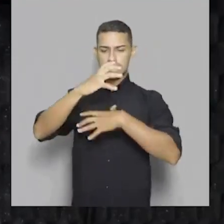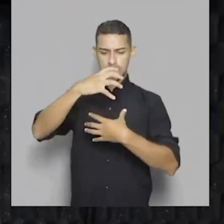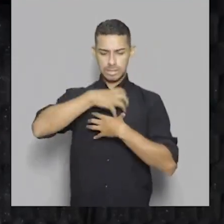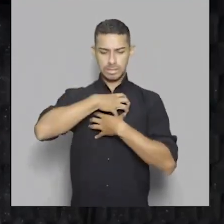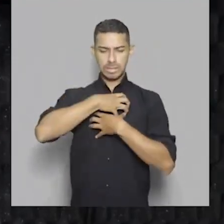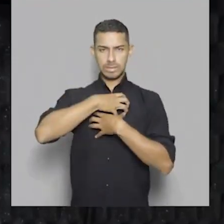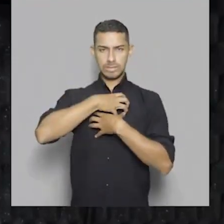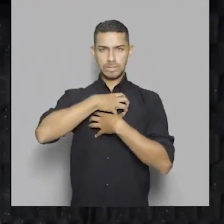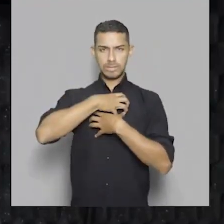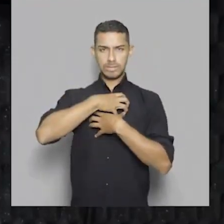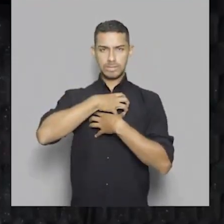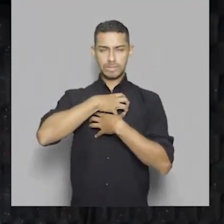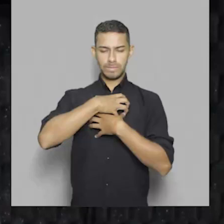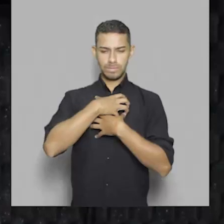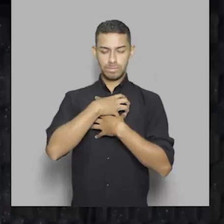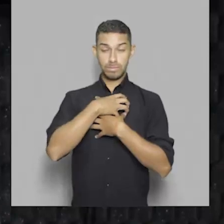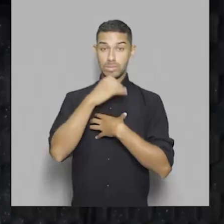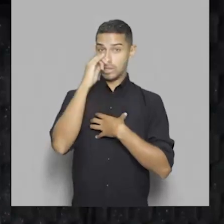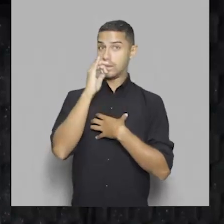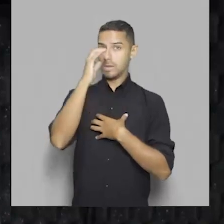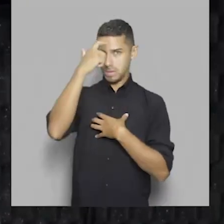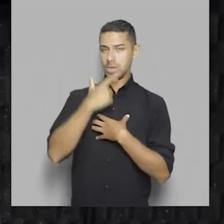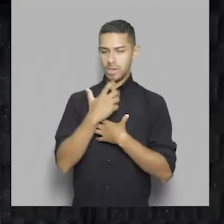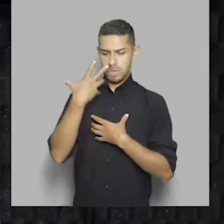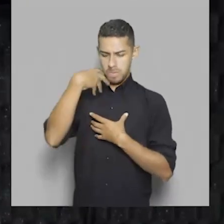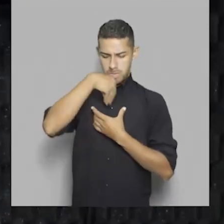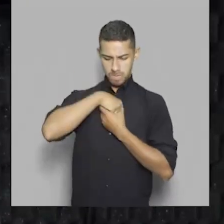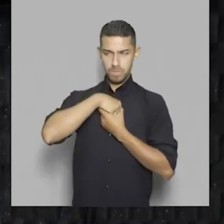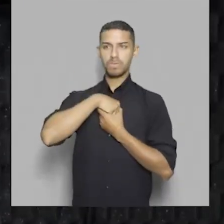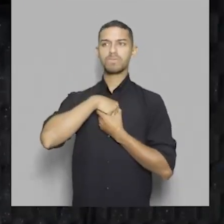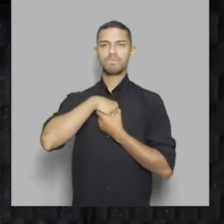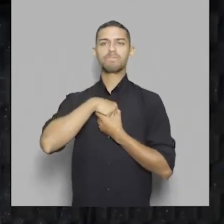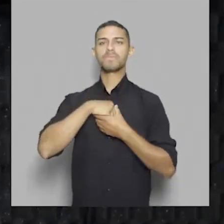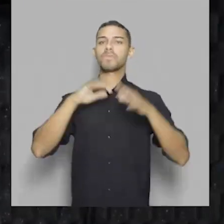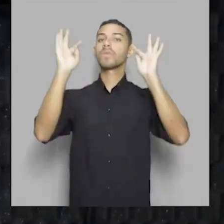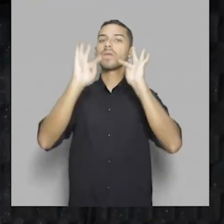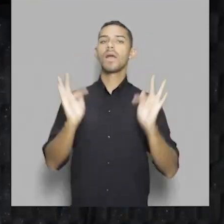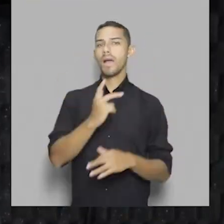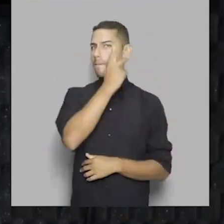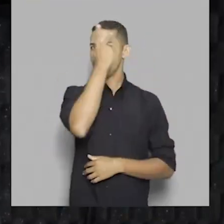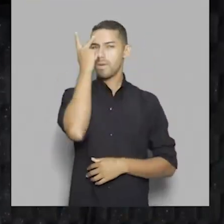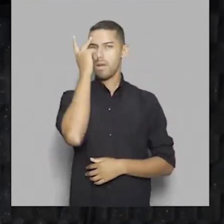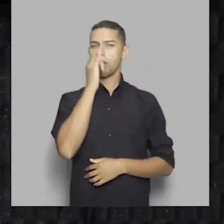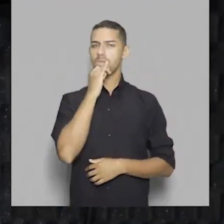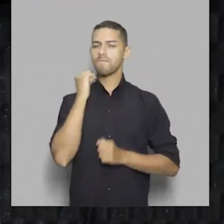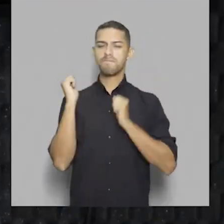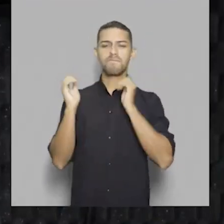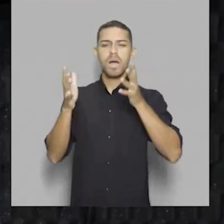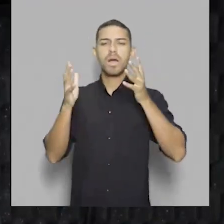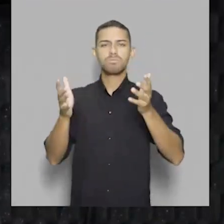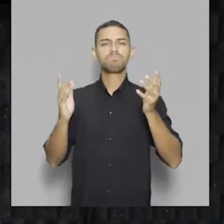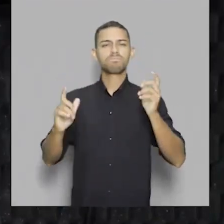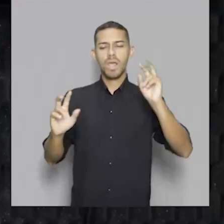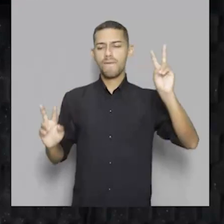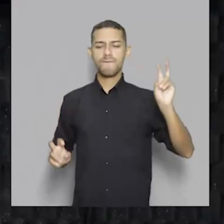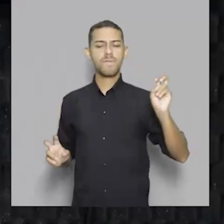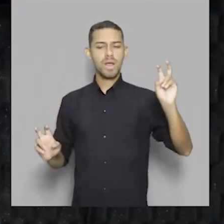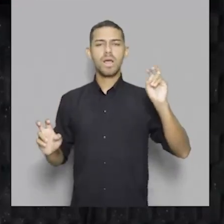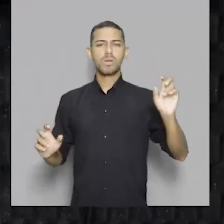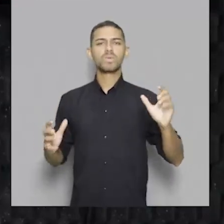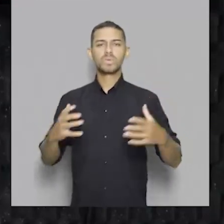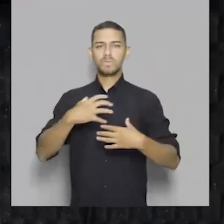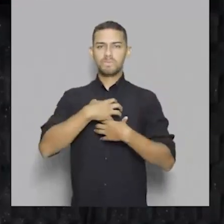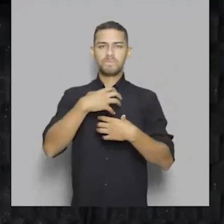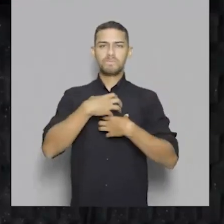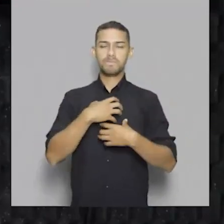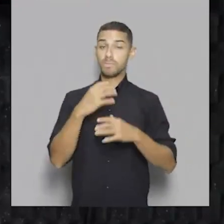numa mudança interna da pessoa que fala na frase, no grafite que foi